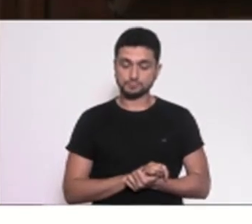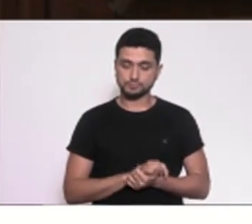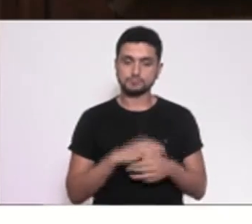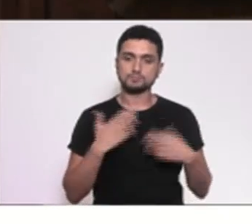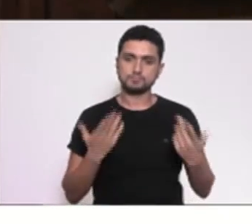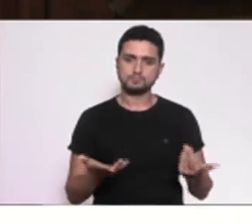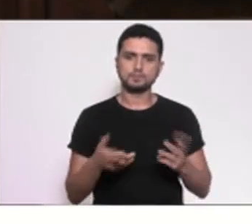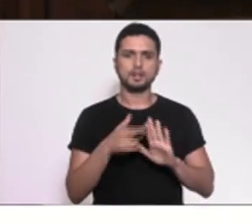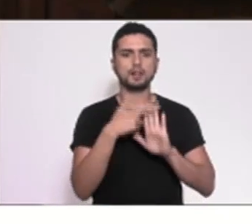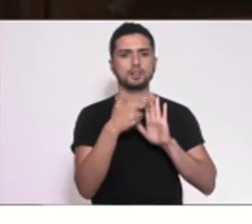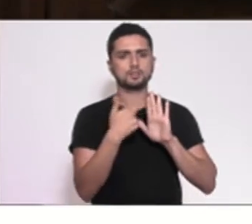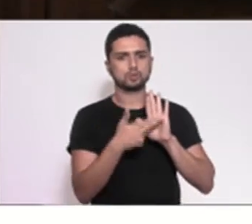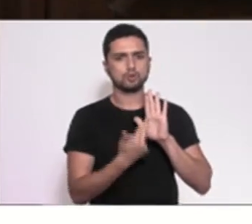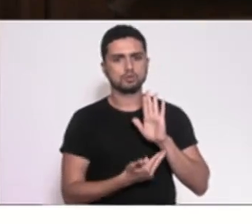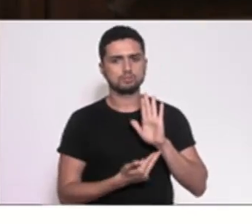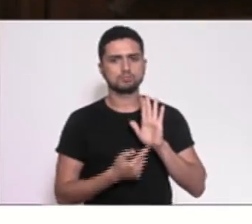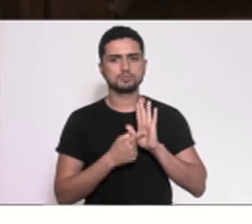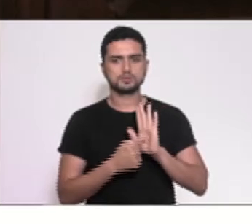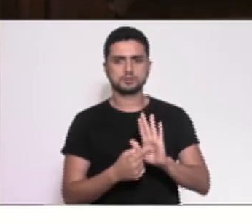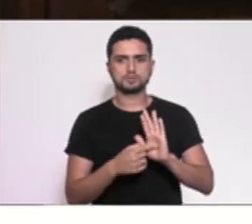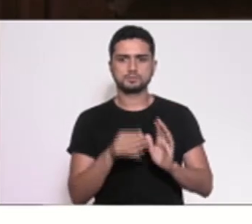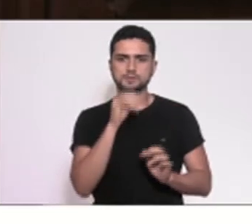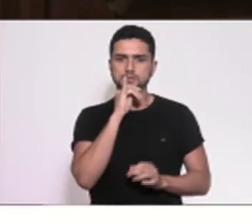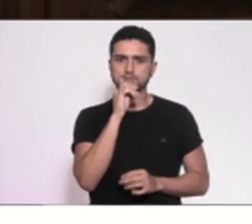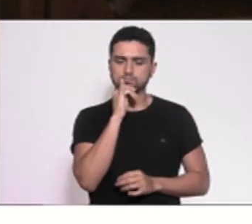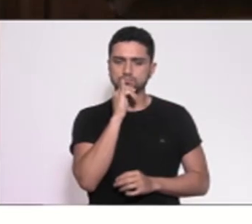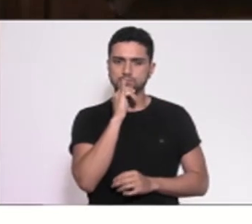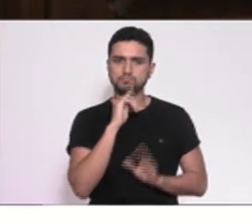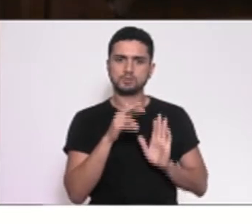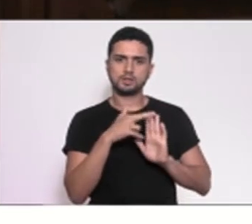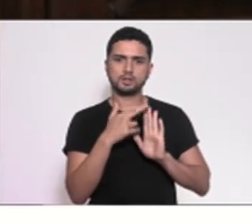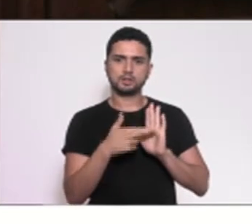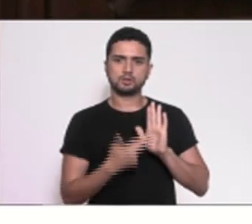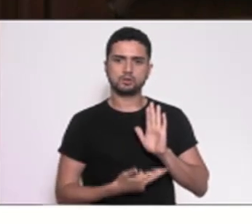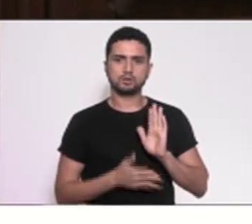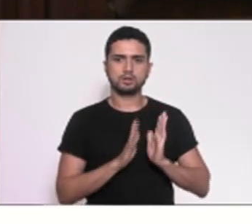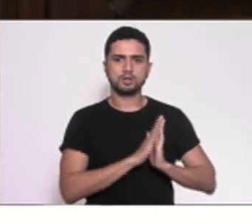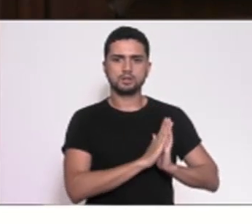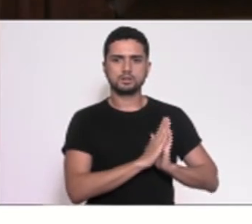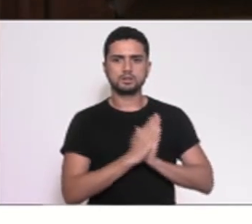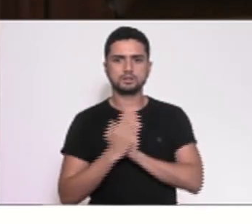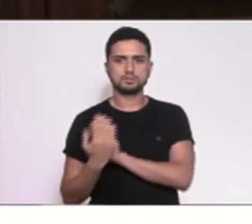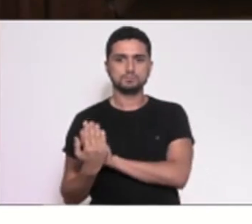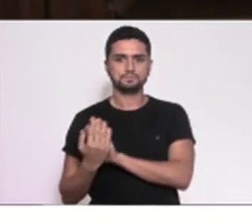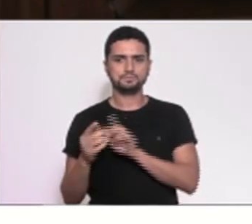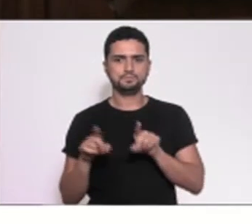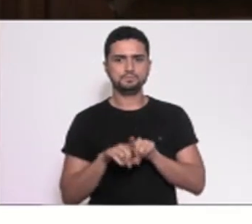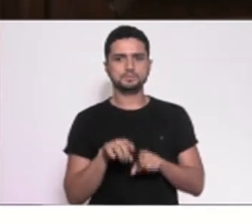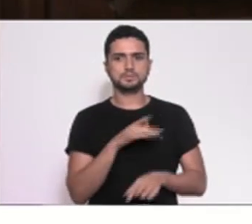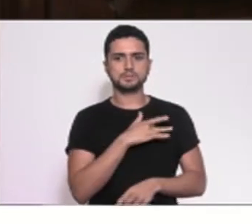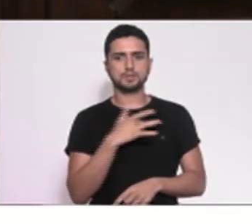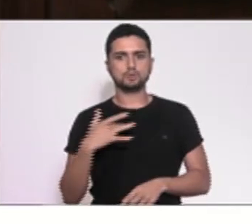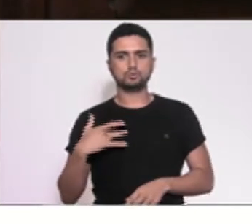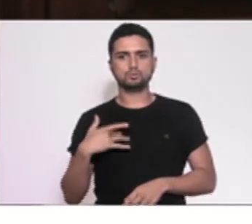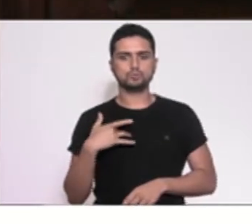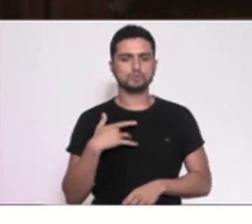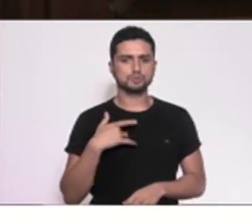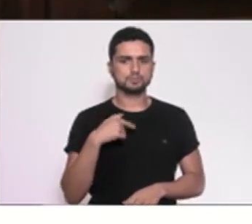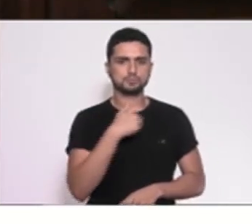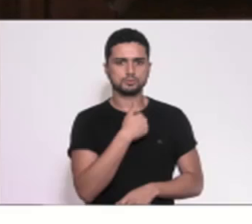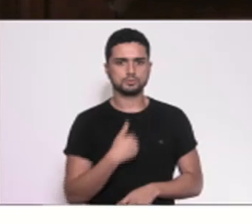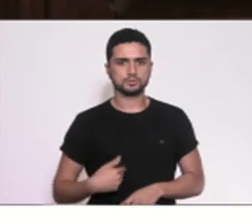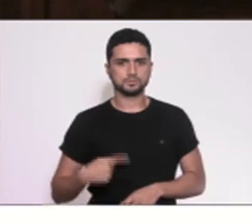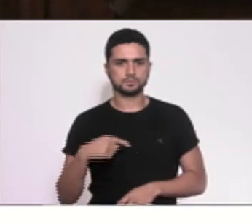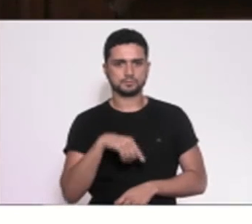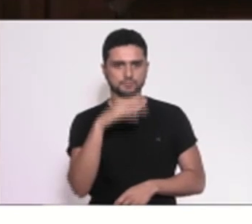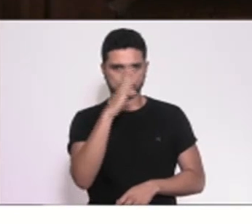relatórios apresentados, por exemplo, o relatório Transsexualidade e Saúde Pública no Brasil, do Núcleo de